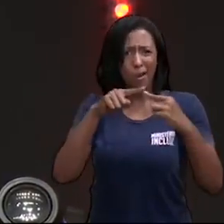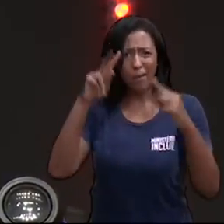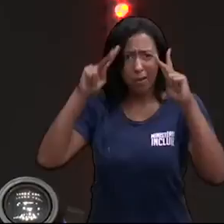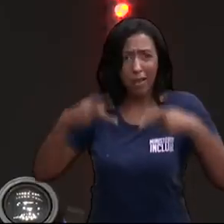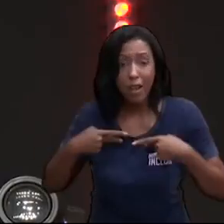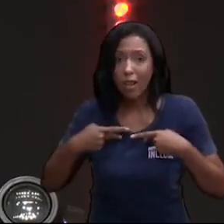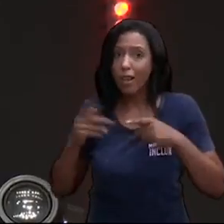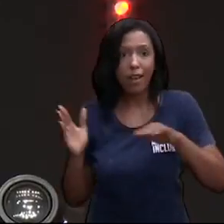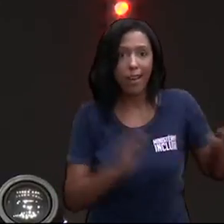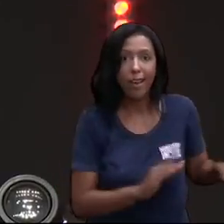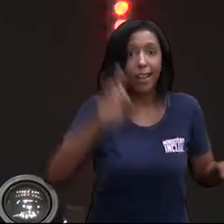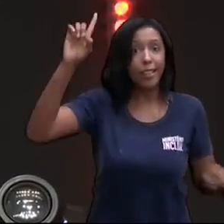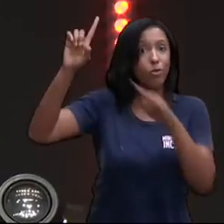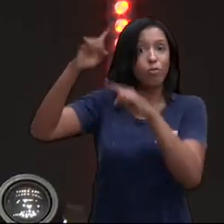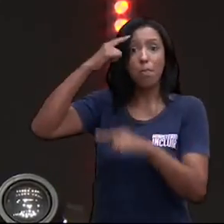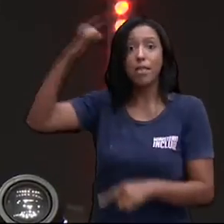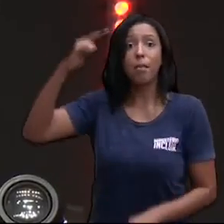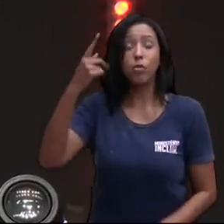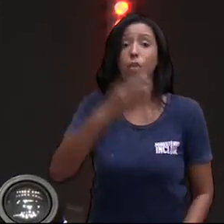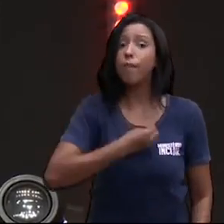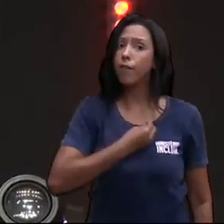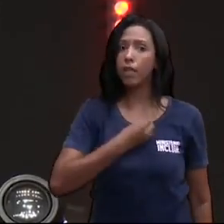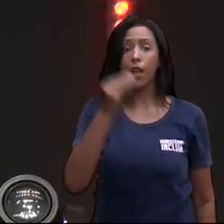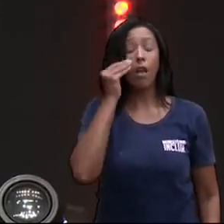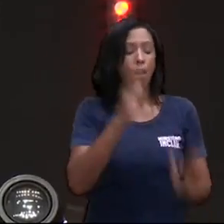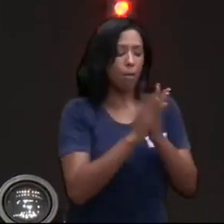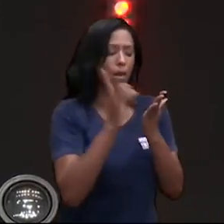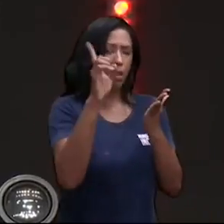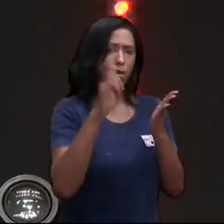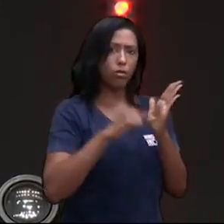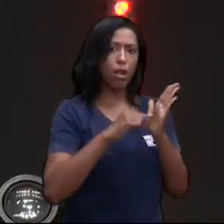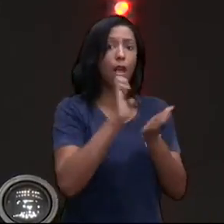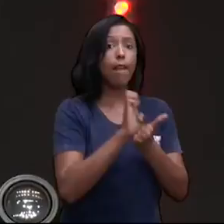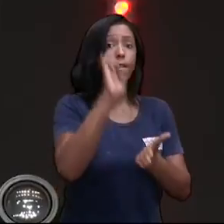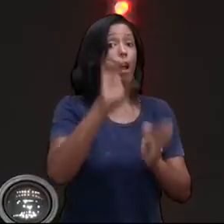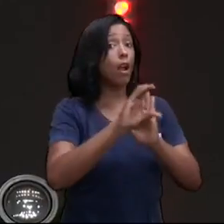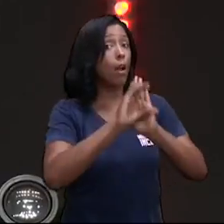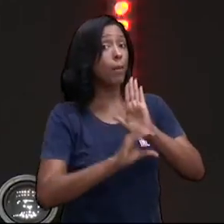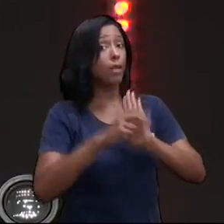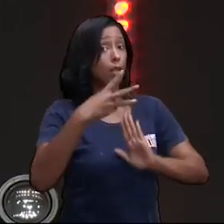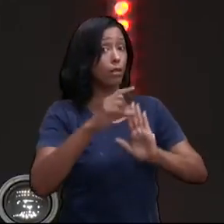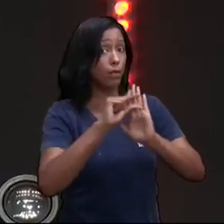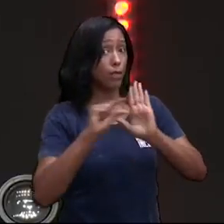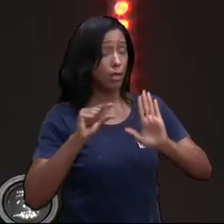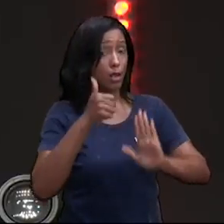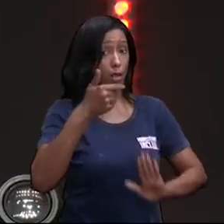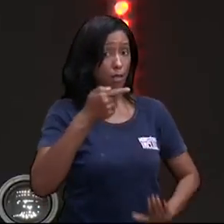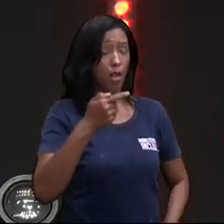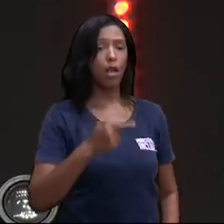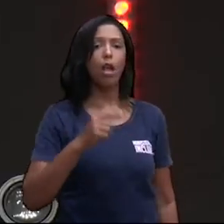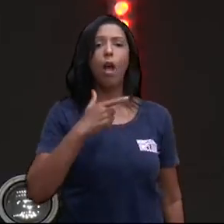suas ideias Olha o que vai dizer Efésios 3 Versículo 17 o apóstolo Paulo